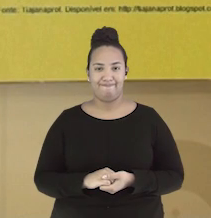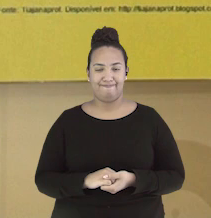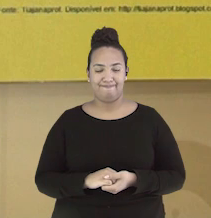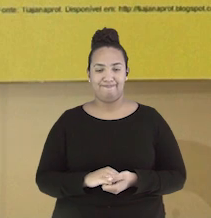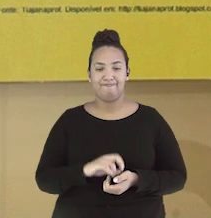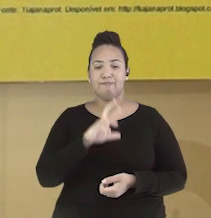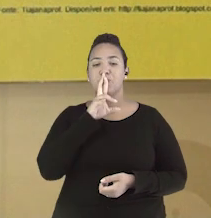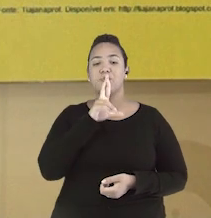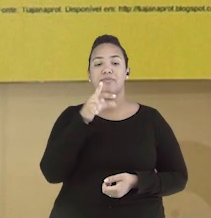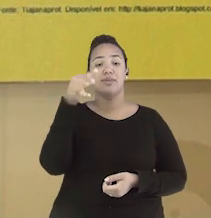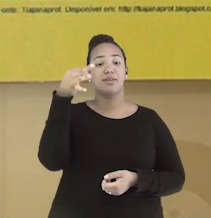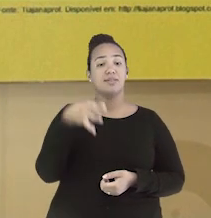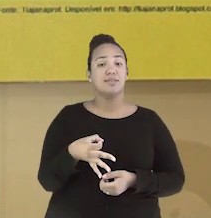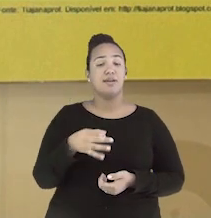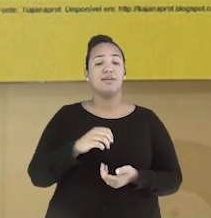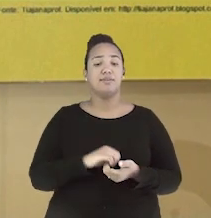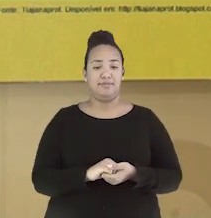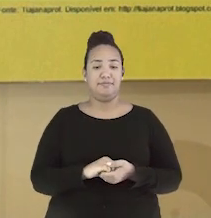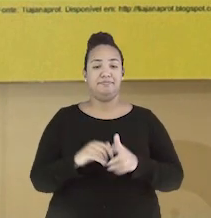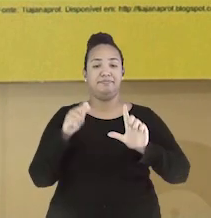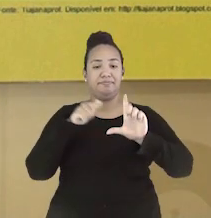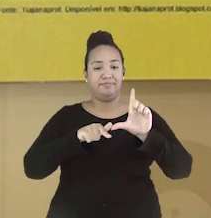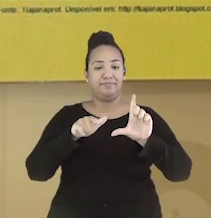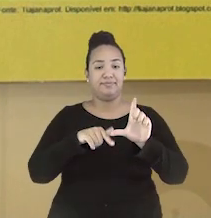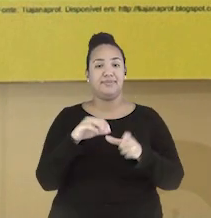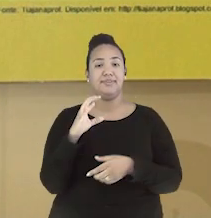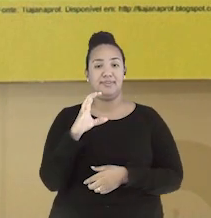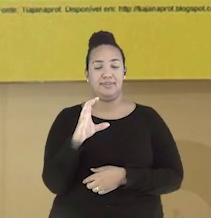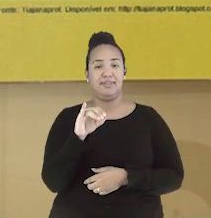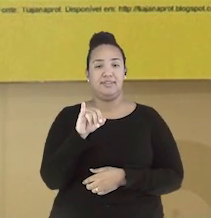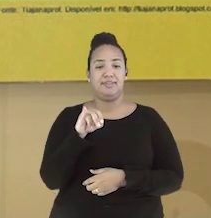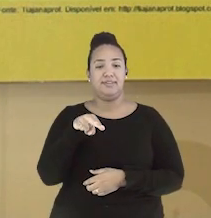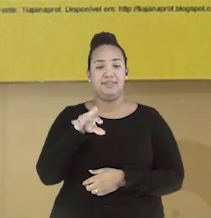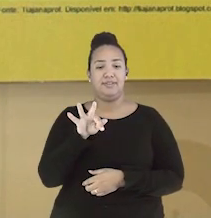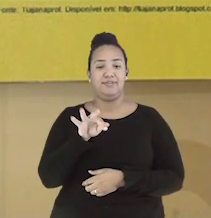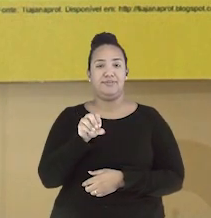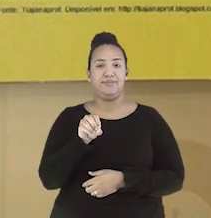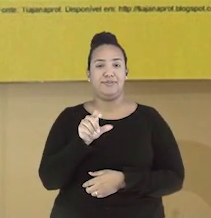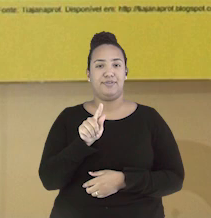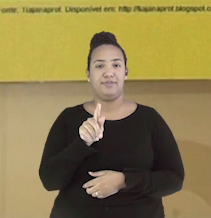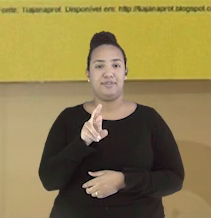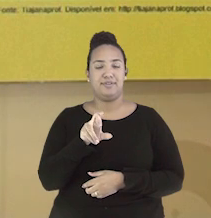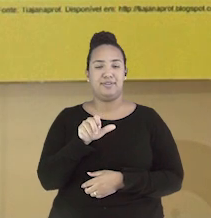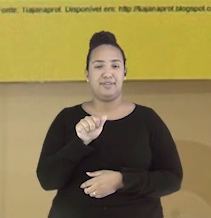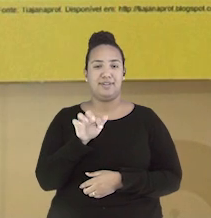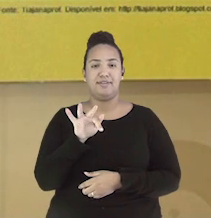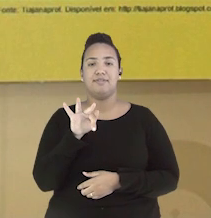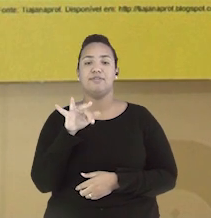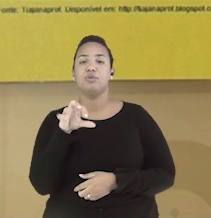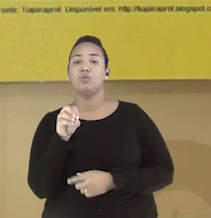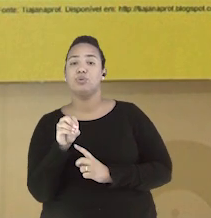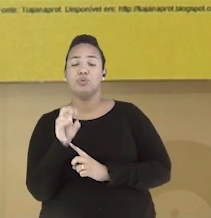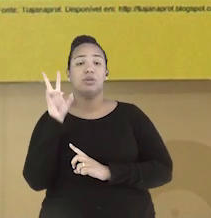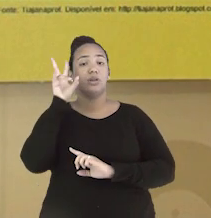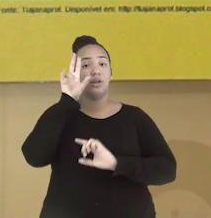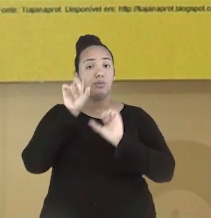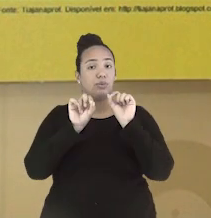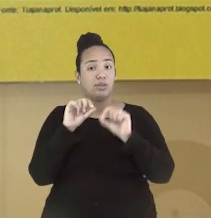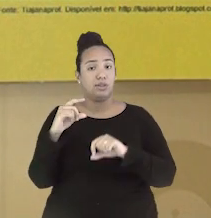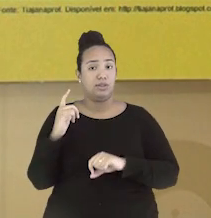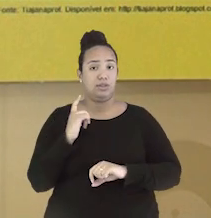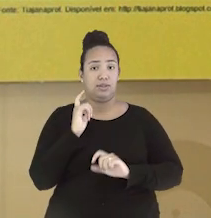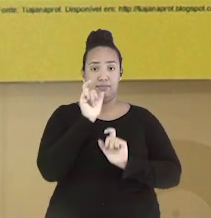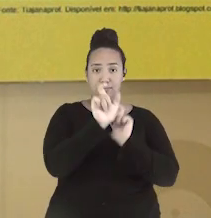E a resposta correta é a letra C, infográfico. Lembre-se que o infográfico é a junção das